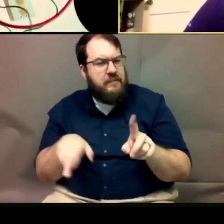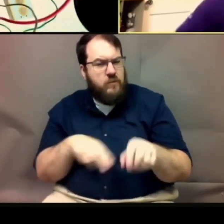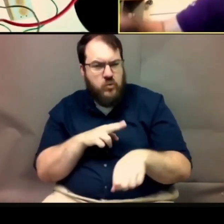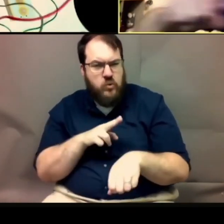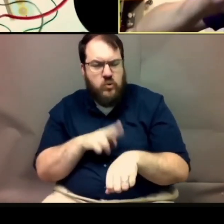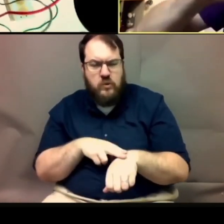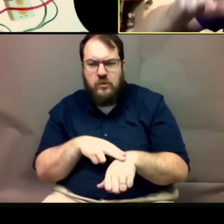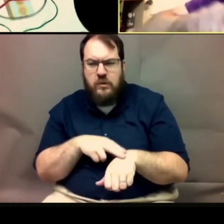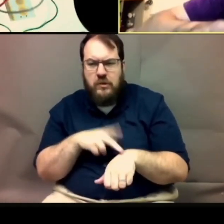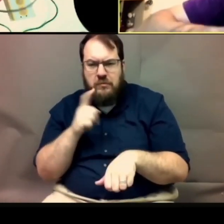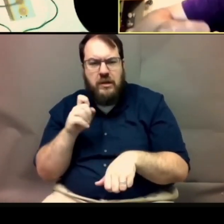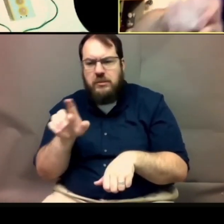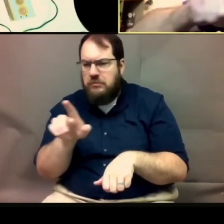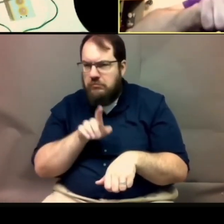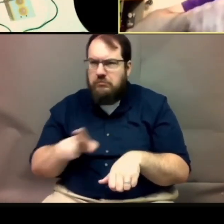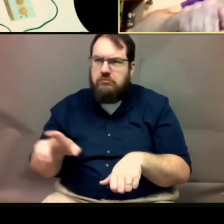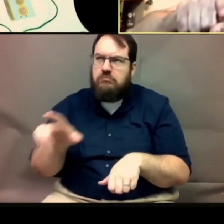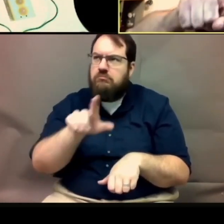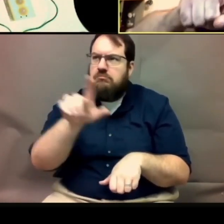mas